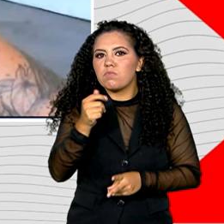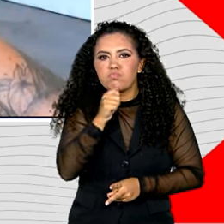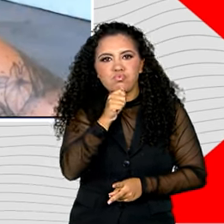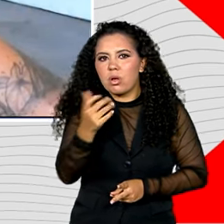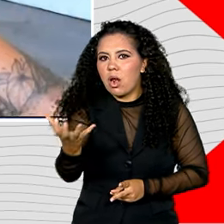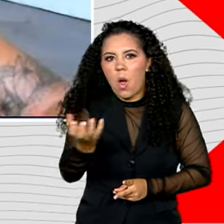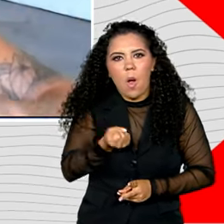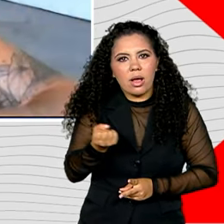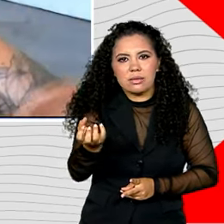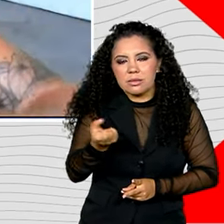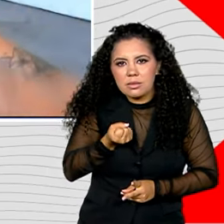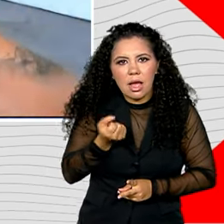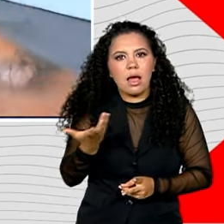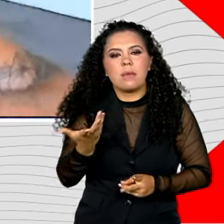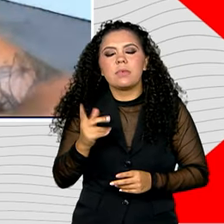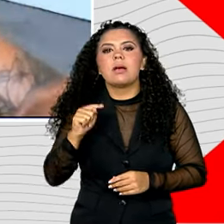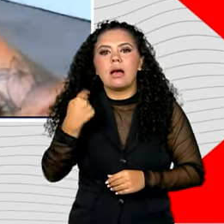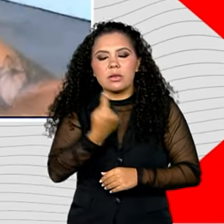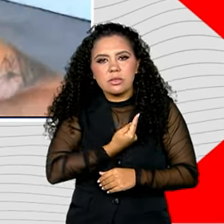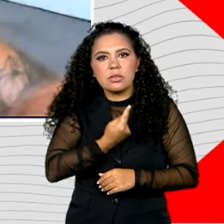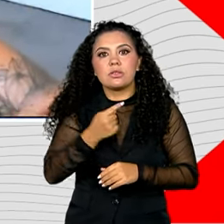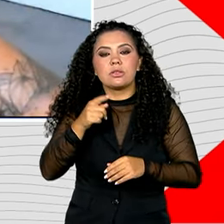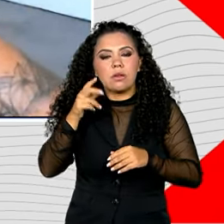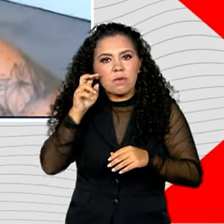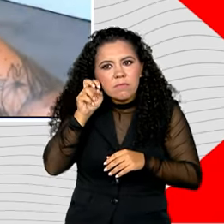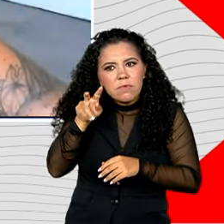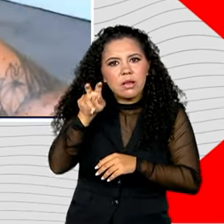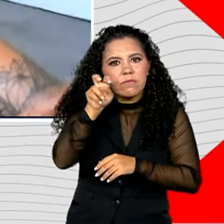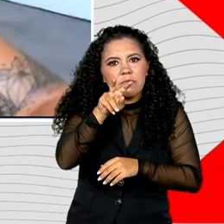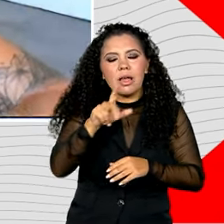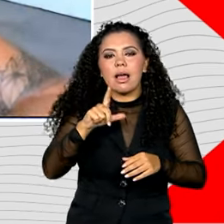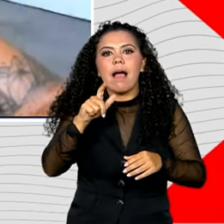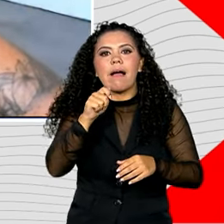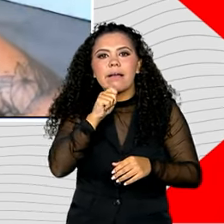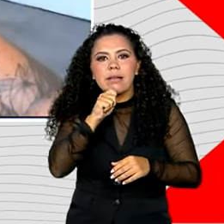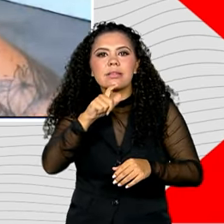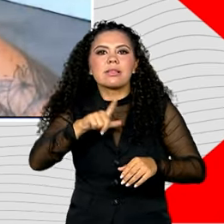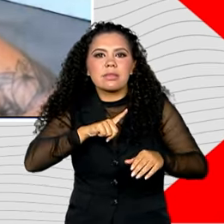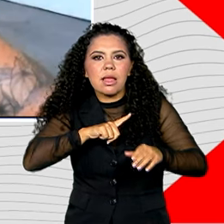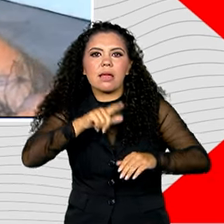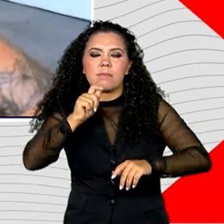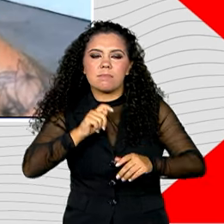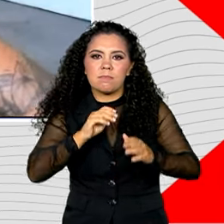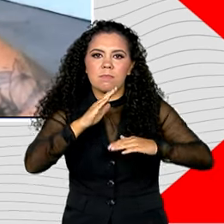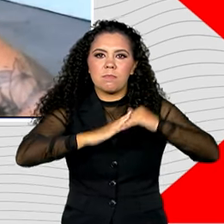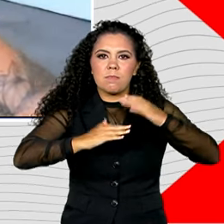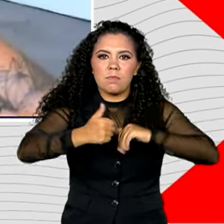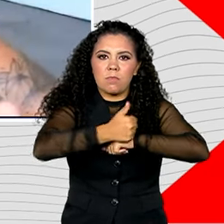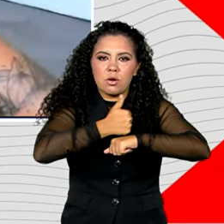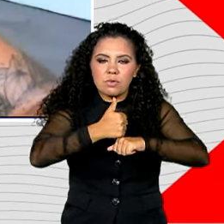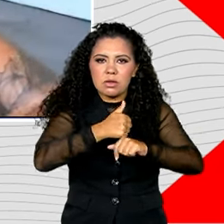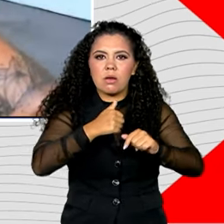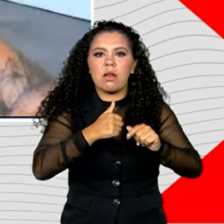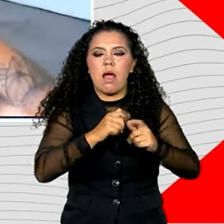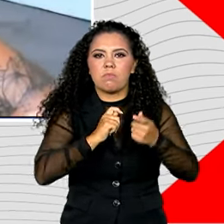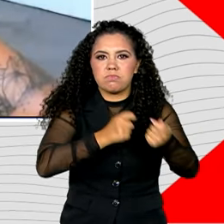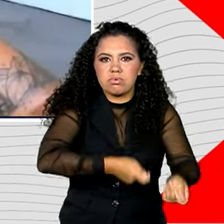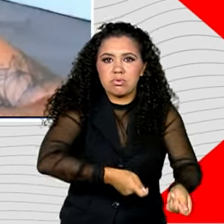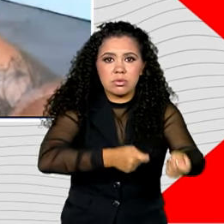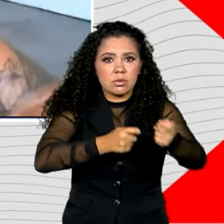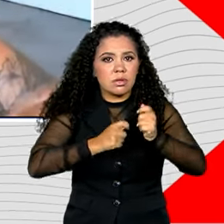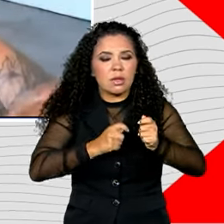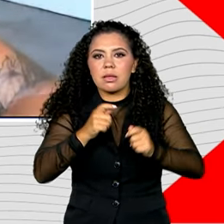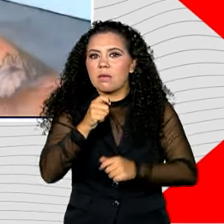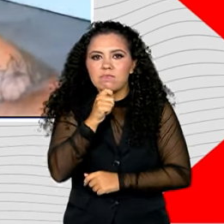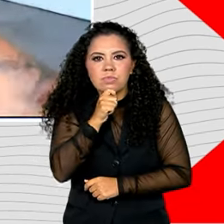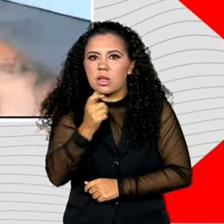o Rio Purus. Essas pessoas continuam abandonadas lá, sem nenhum auxílio, sem nenhum apoio. Muitos pescadores